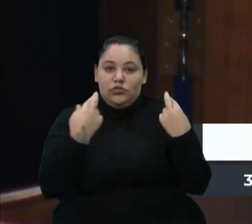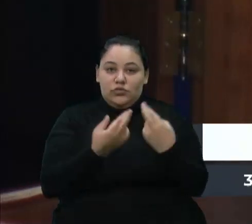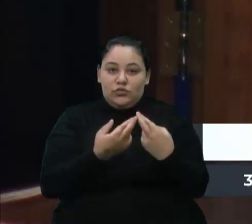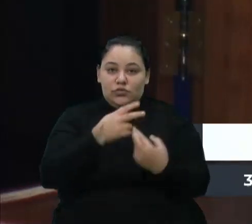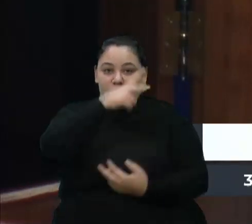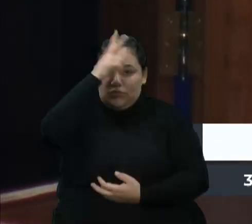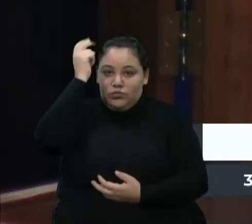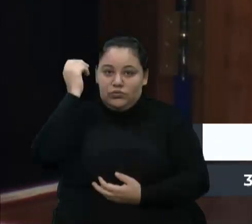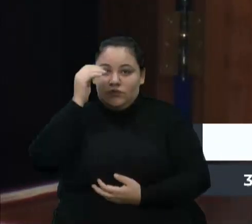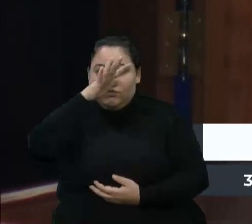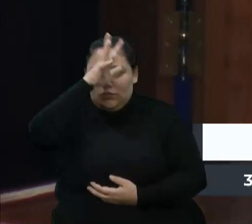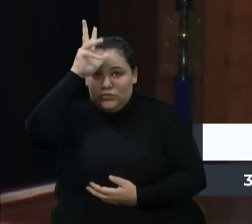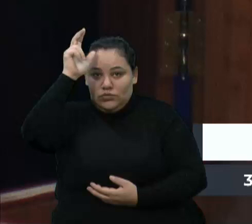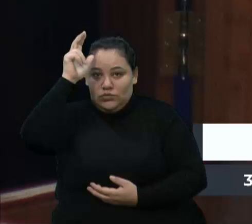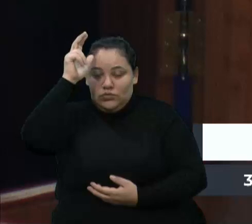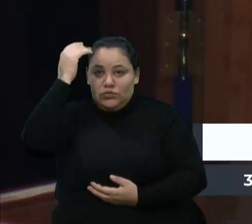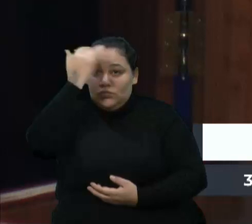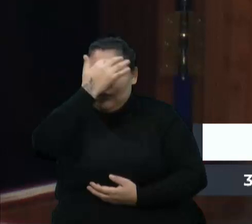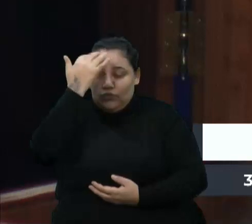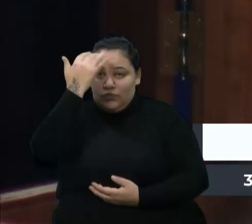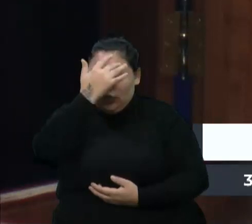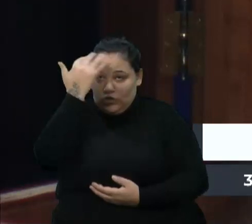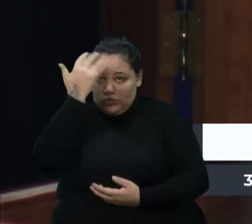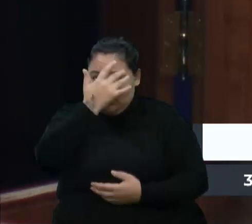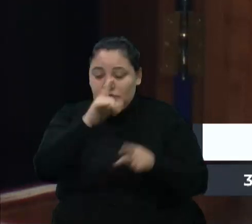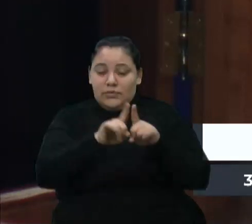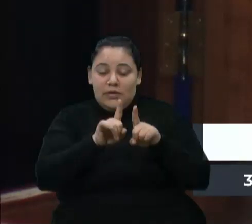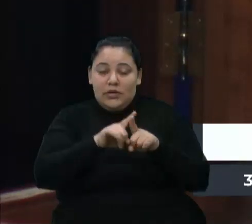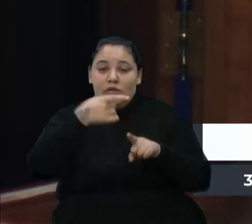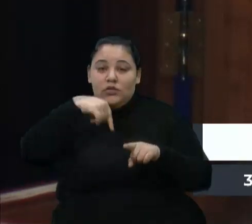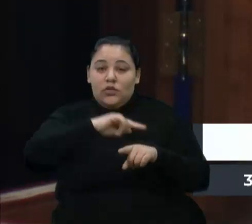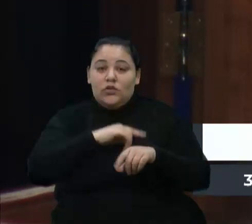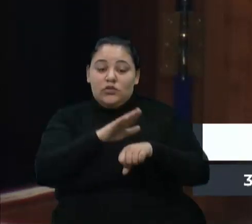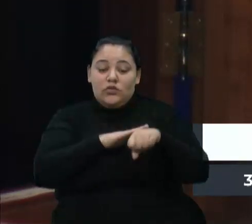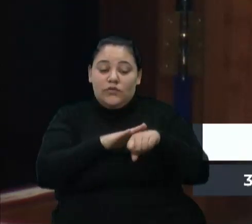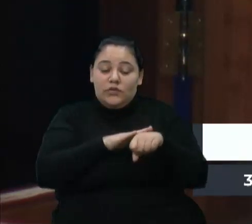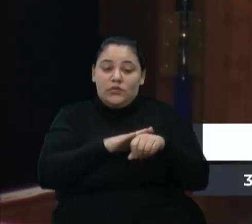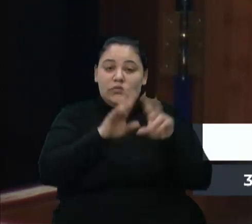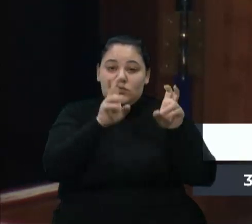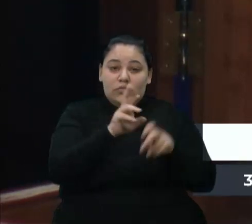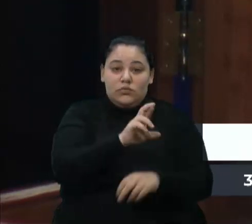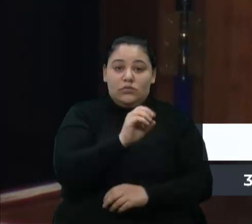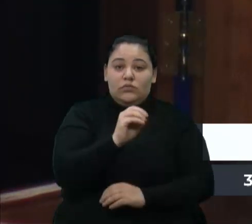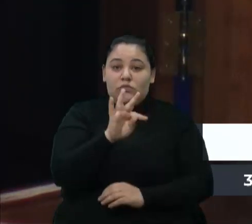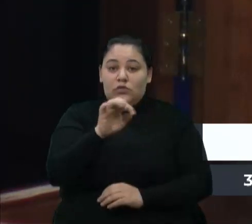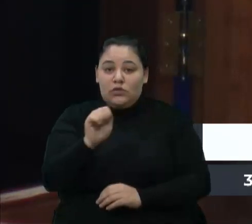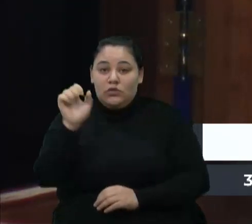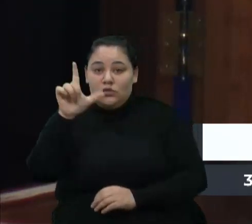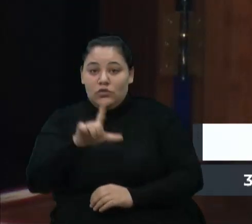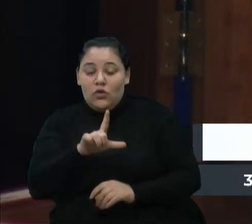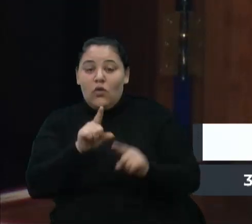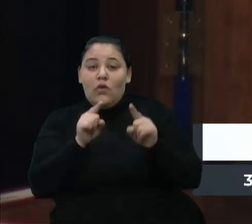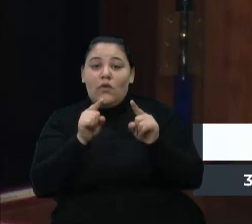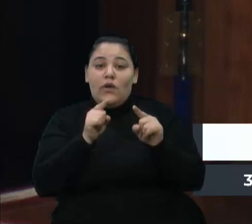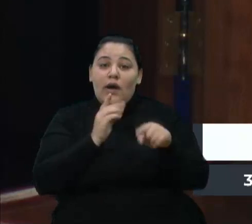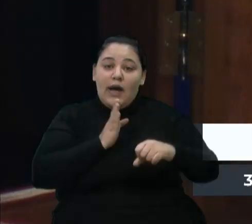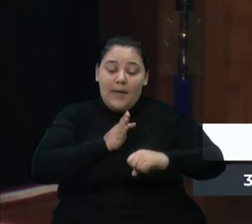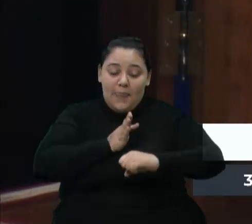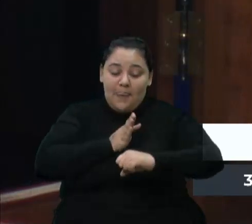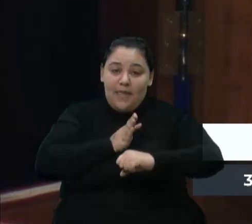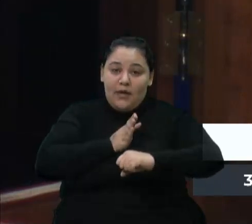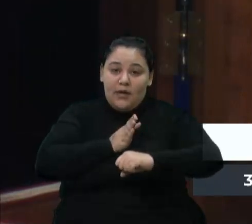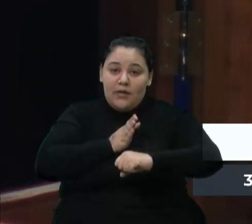municipal, nós tivemos abordando na Rota do Sol a entrada